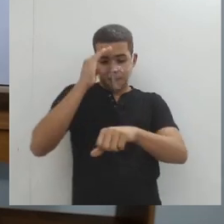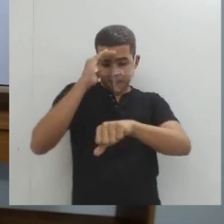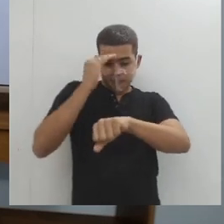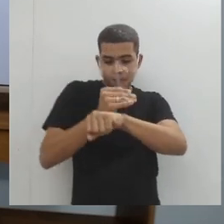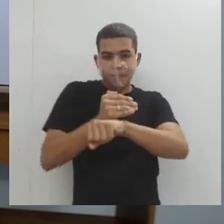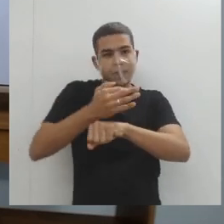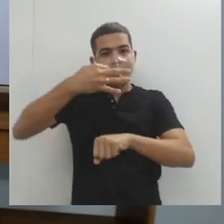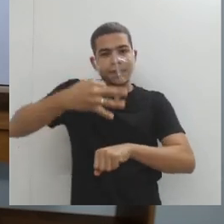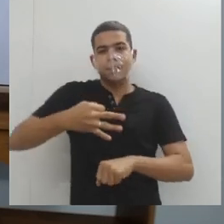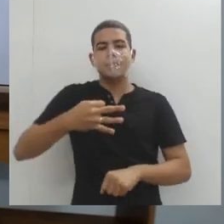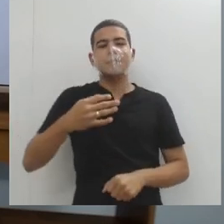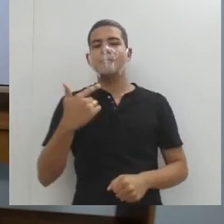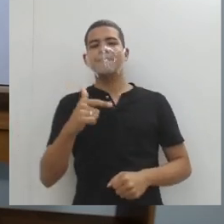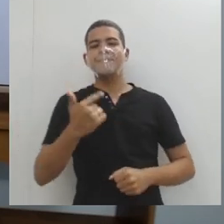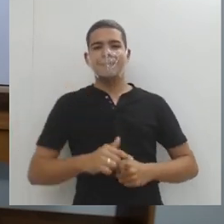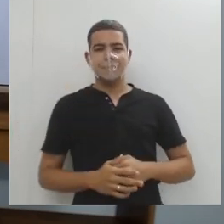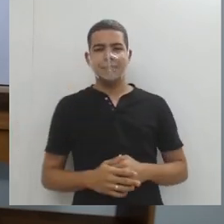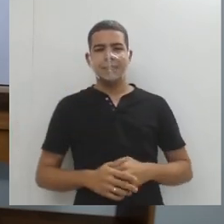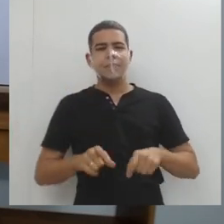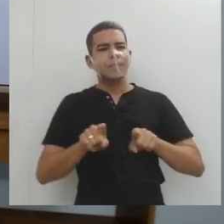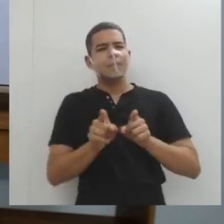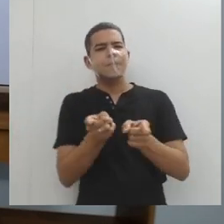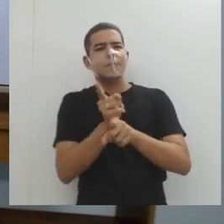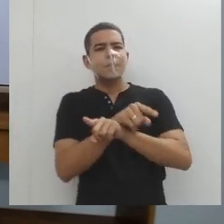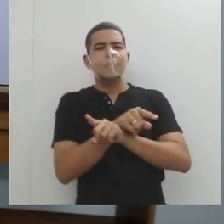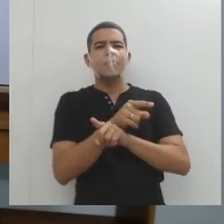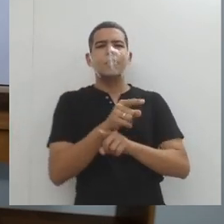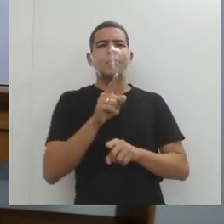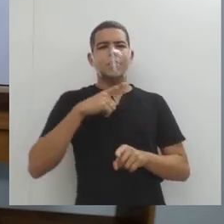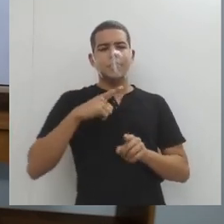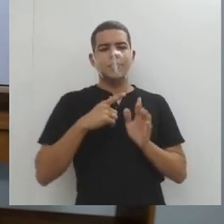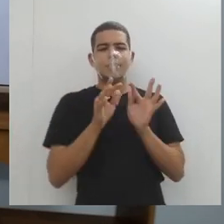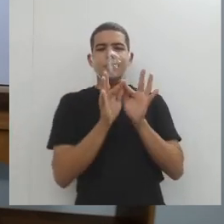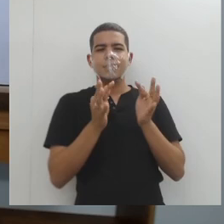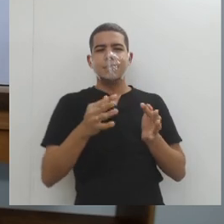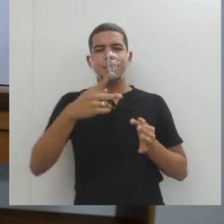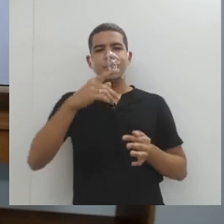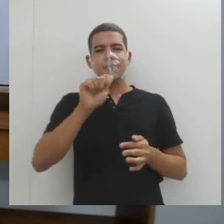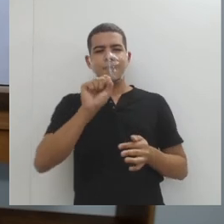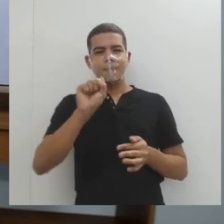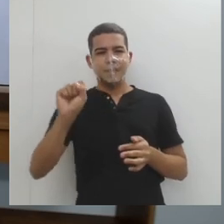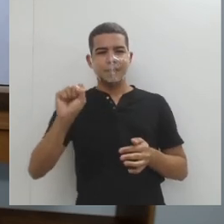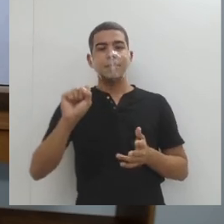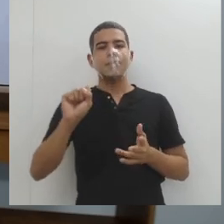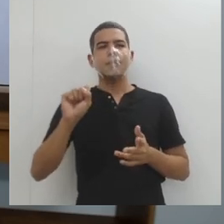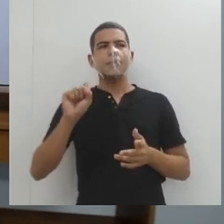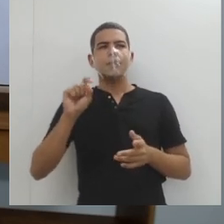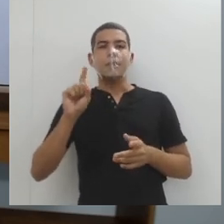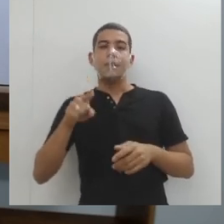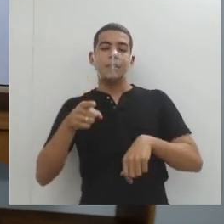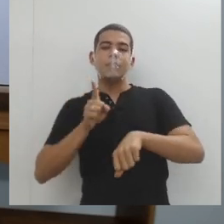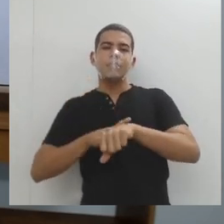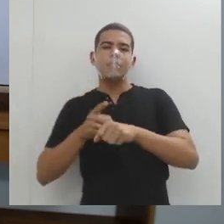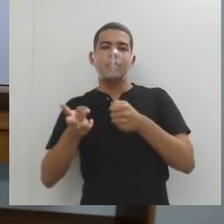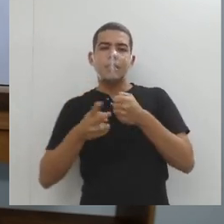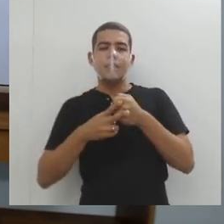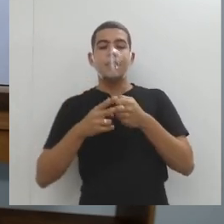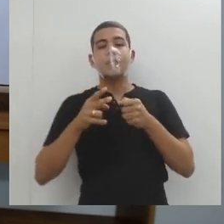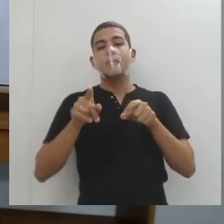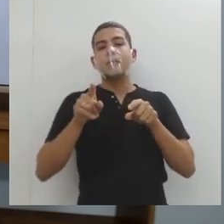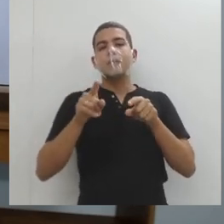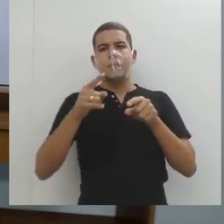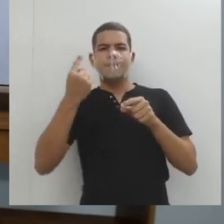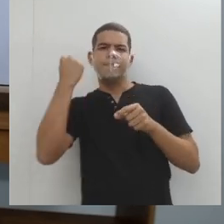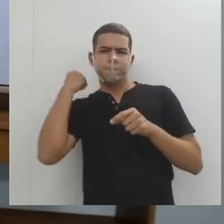tempo preciso. Ao contrário do que costuma acontecer lá no Simple Past, né? O Simple Past é um tempo verbal que fala também